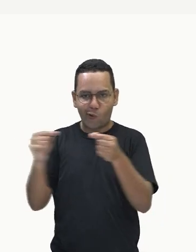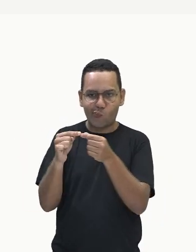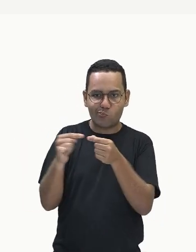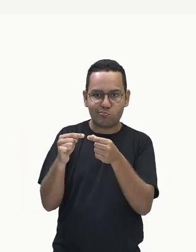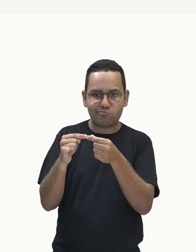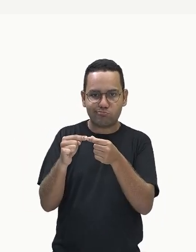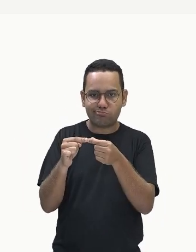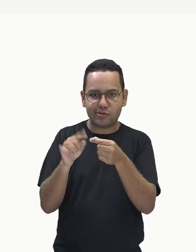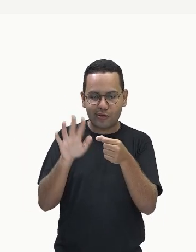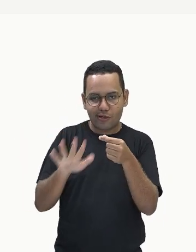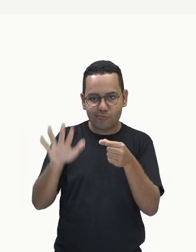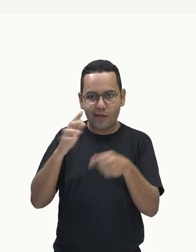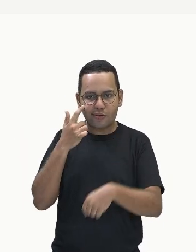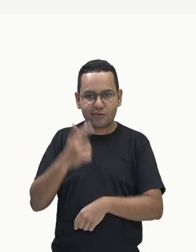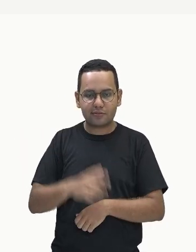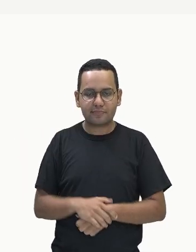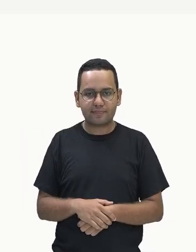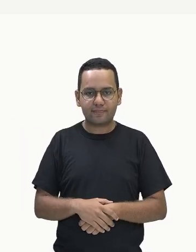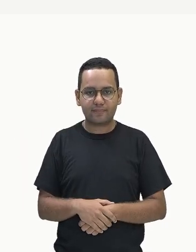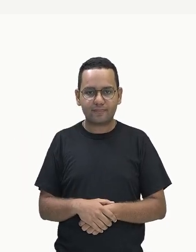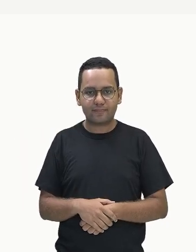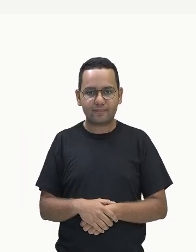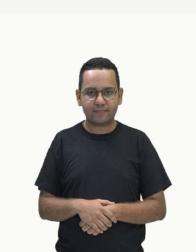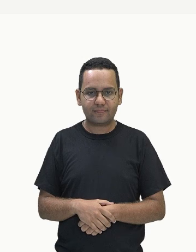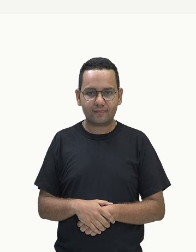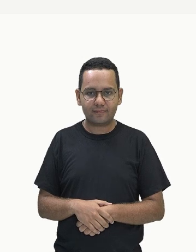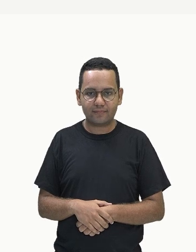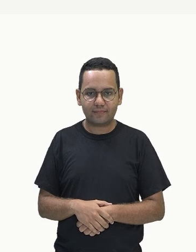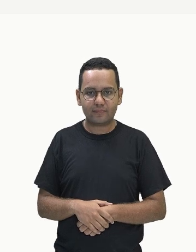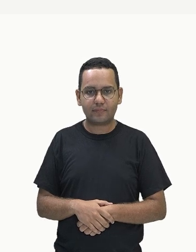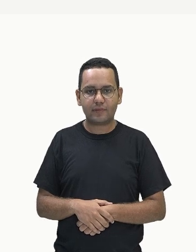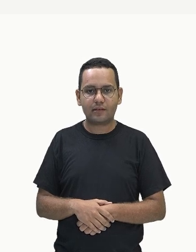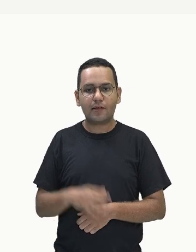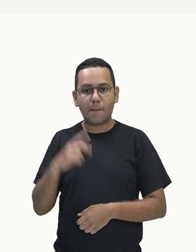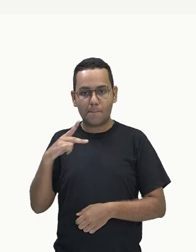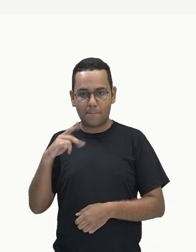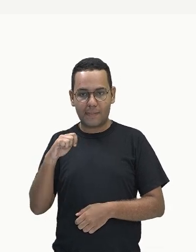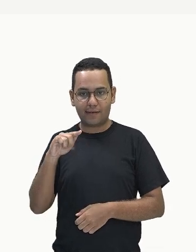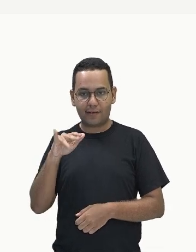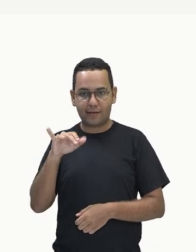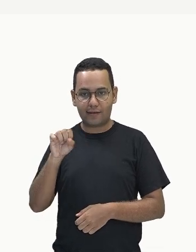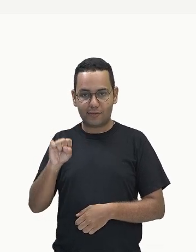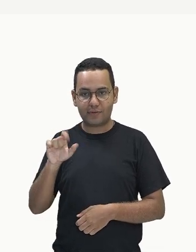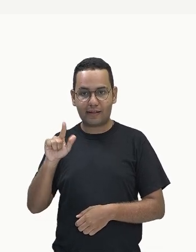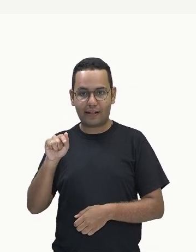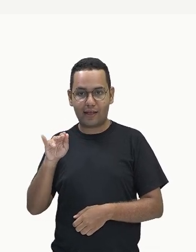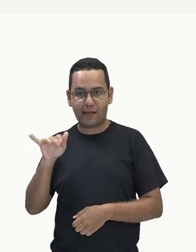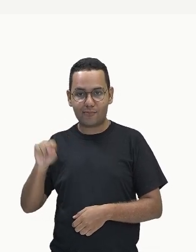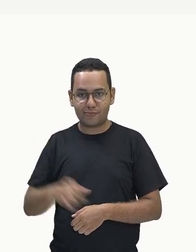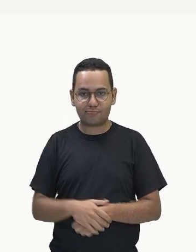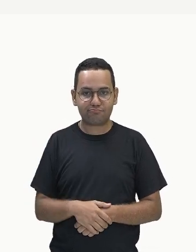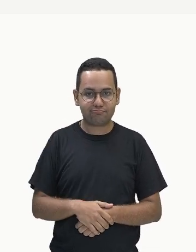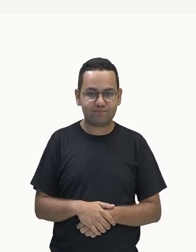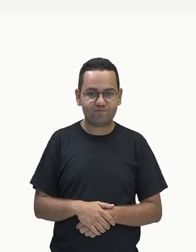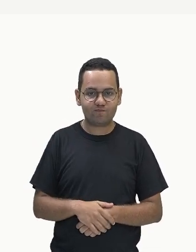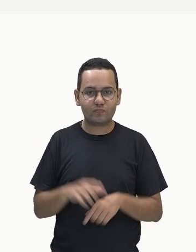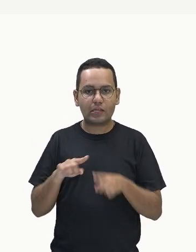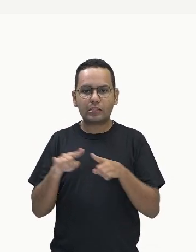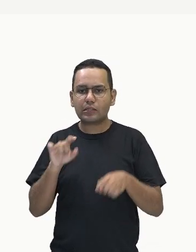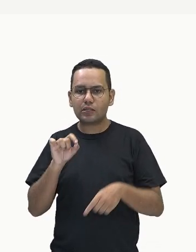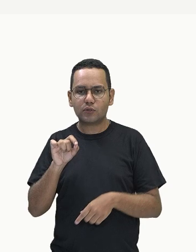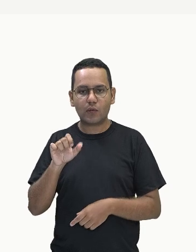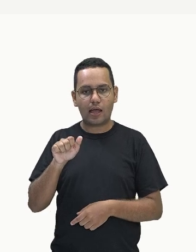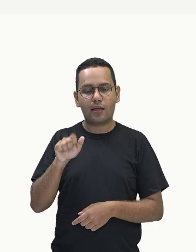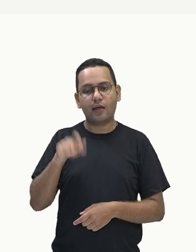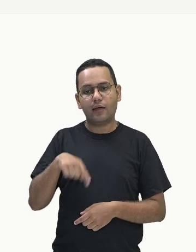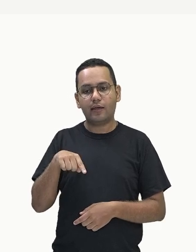Grandes lábios, está localizado nessa região, pequenos lábios, tá? A abertura da vagina, que também é